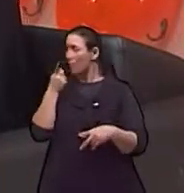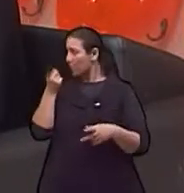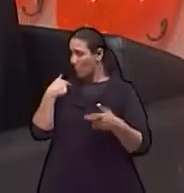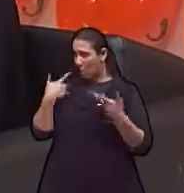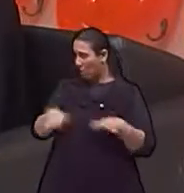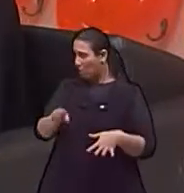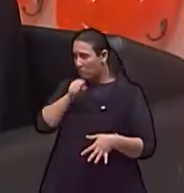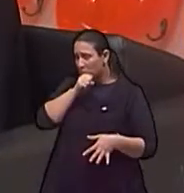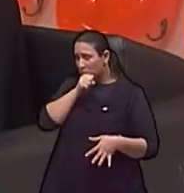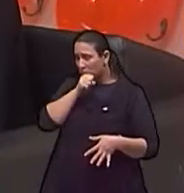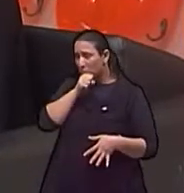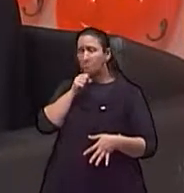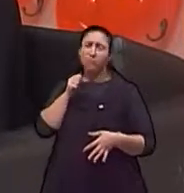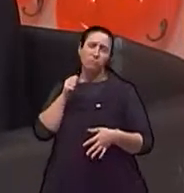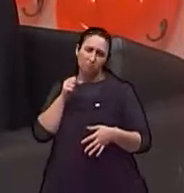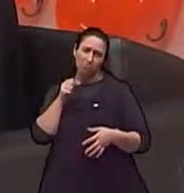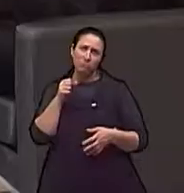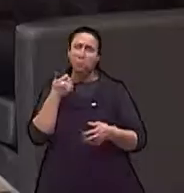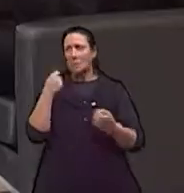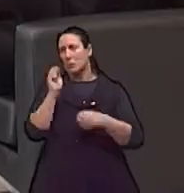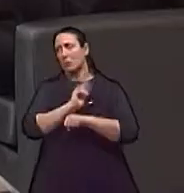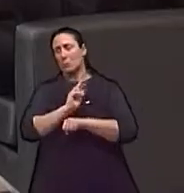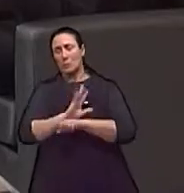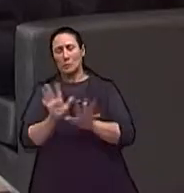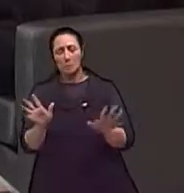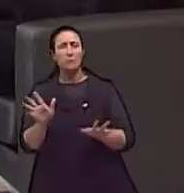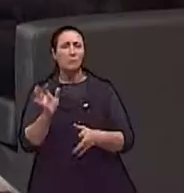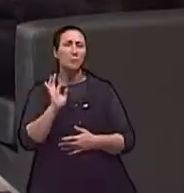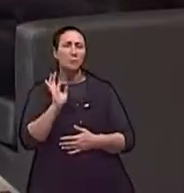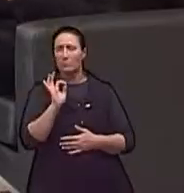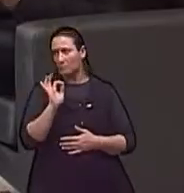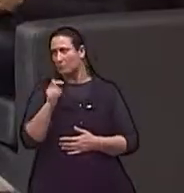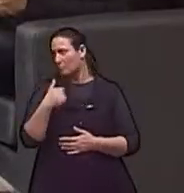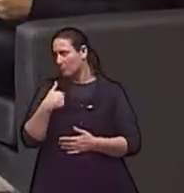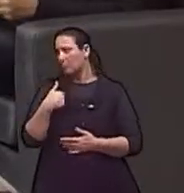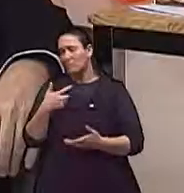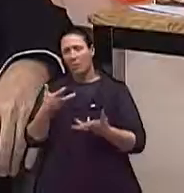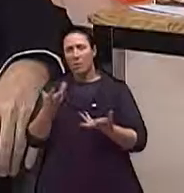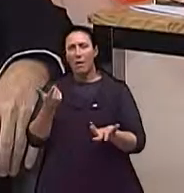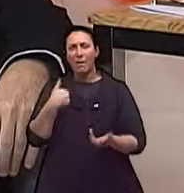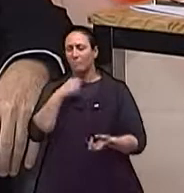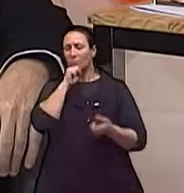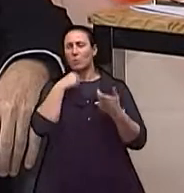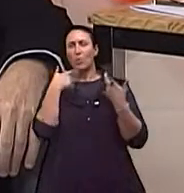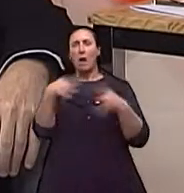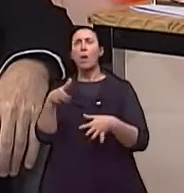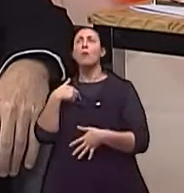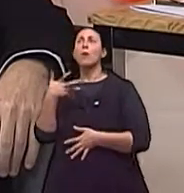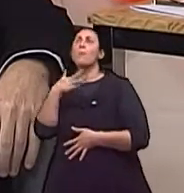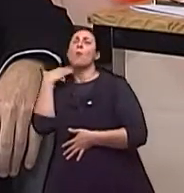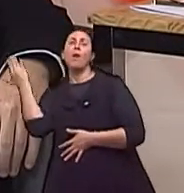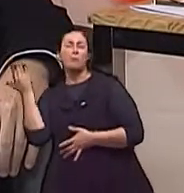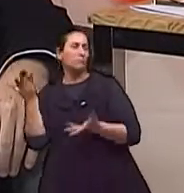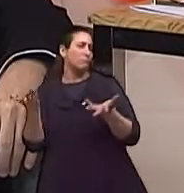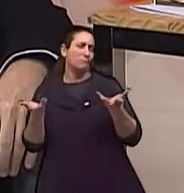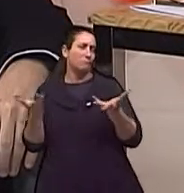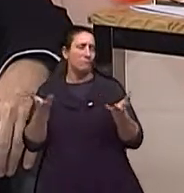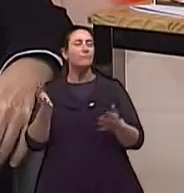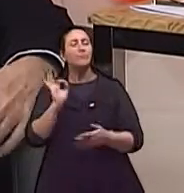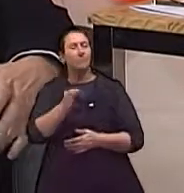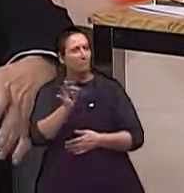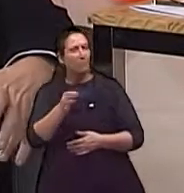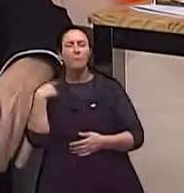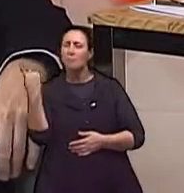esse a gente não quer né Doutor Exatamente esse a gente não quer não Não quer a gente quer quer